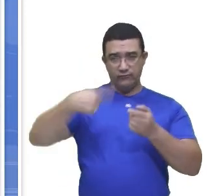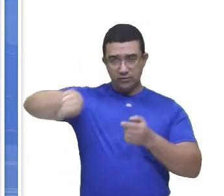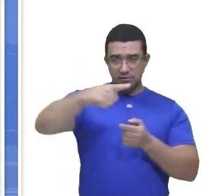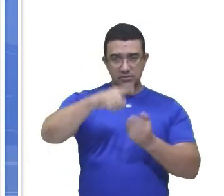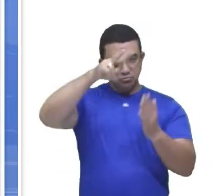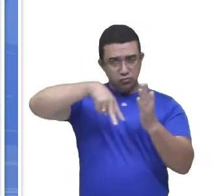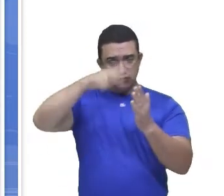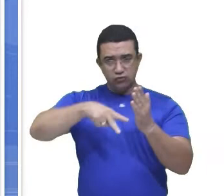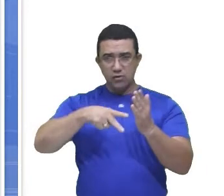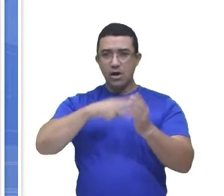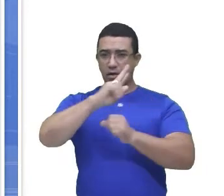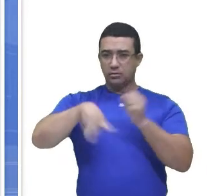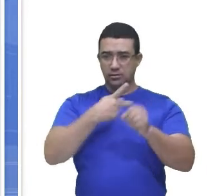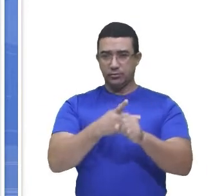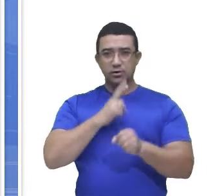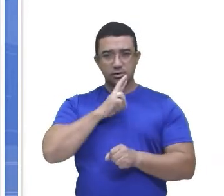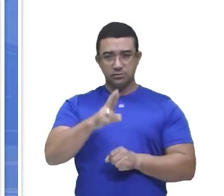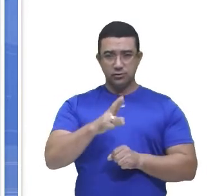lá?